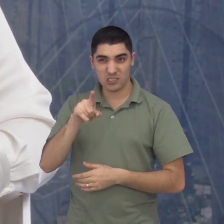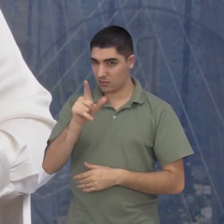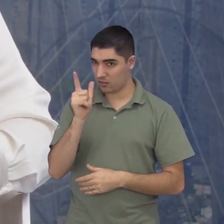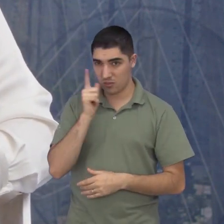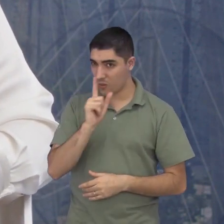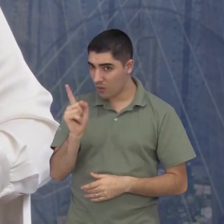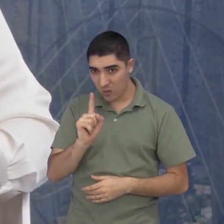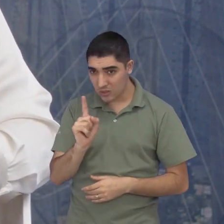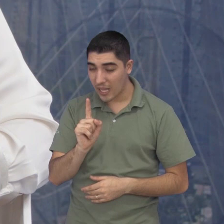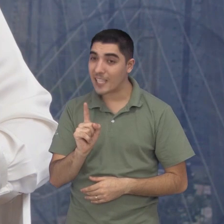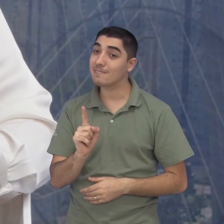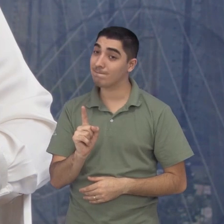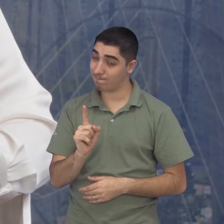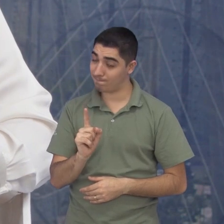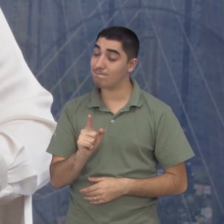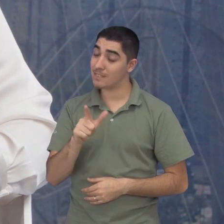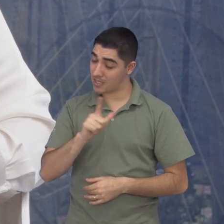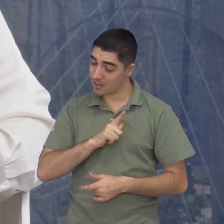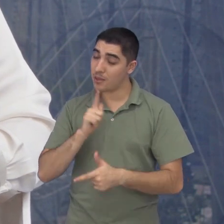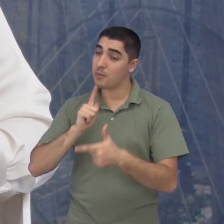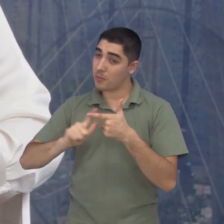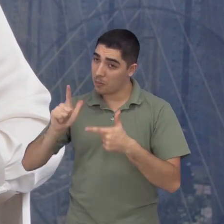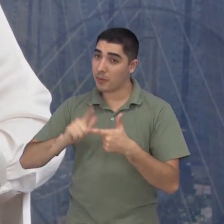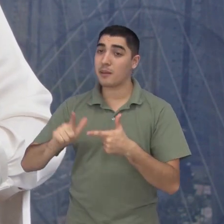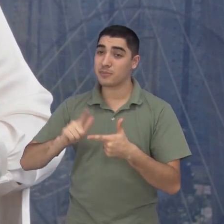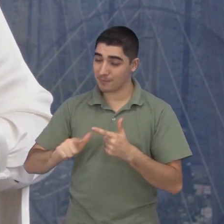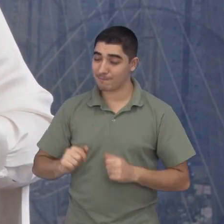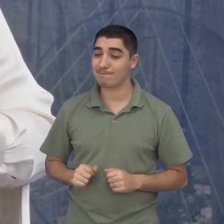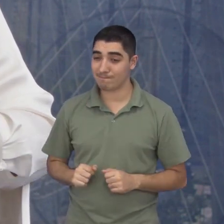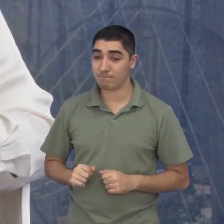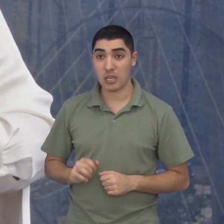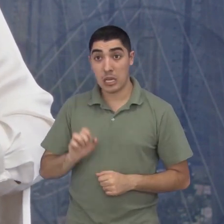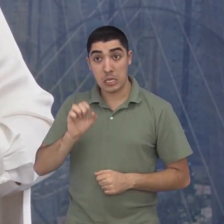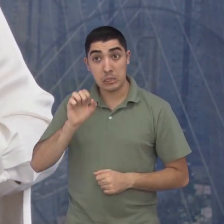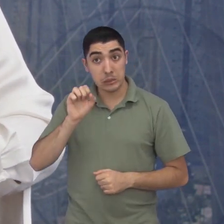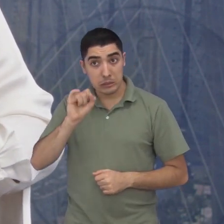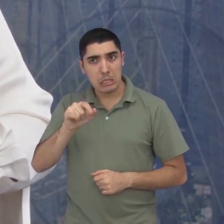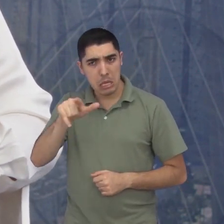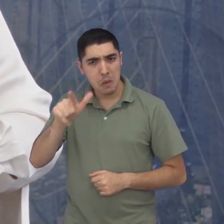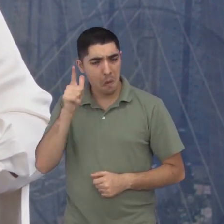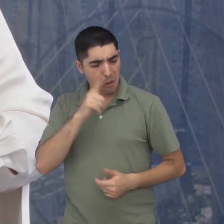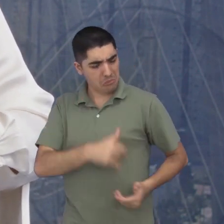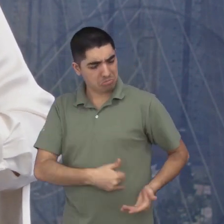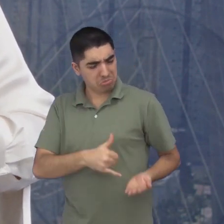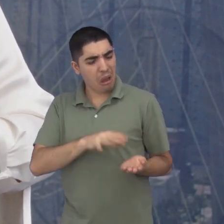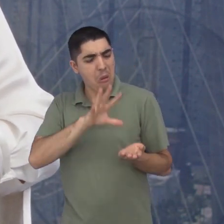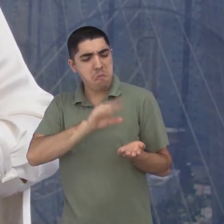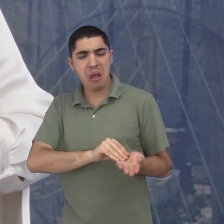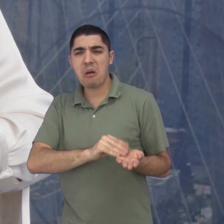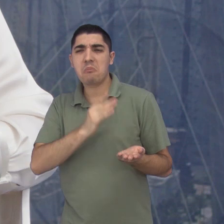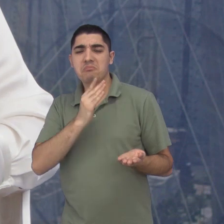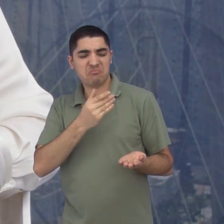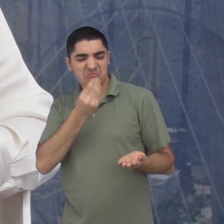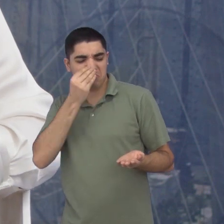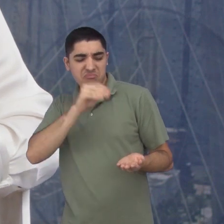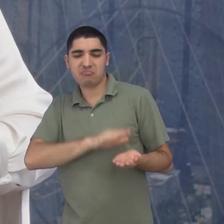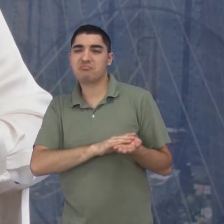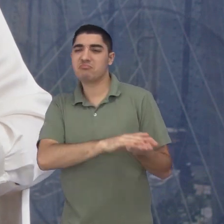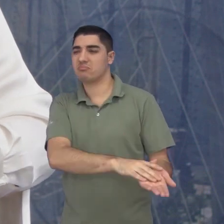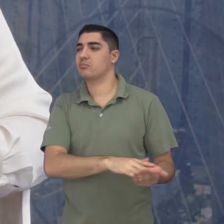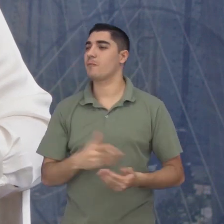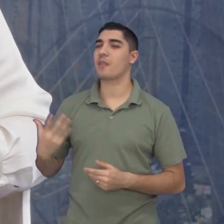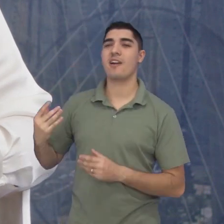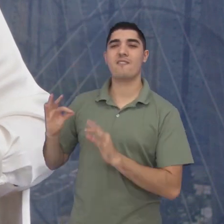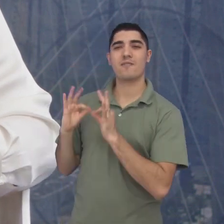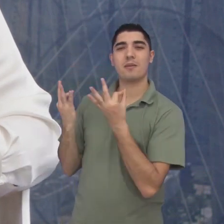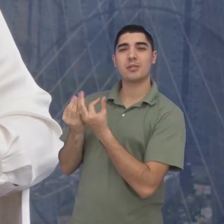duas, você está tendo um problema em relação ao uso do celular. Se não, você consegue deixar no modo silencioso, você consegue sentar com a sua família para